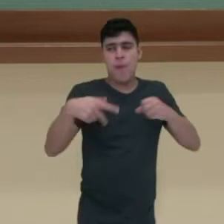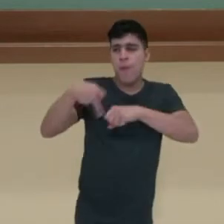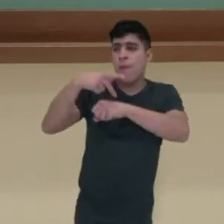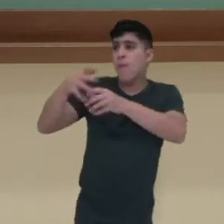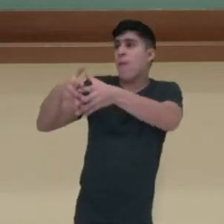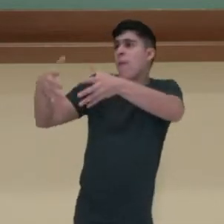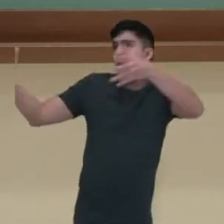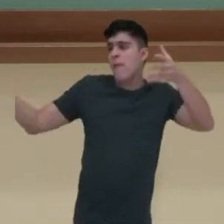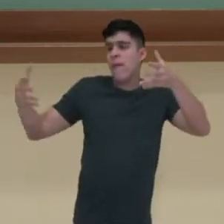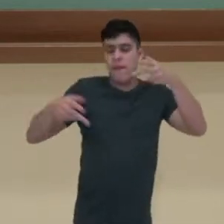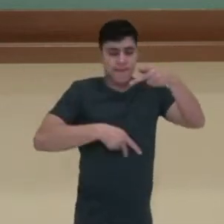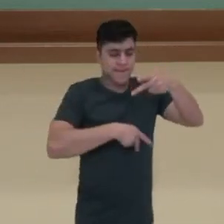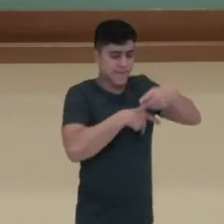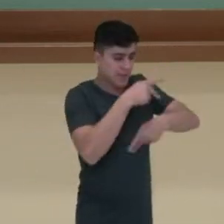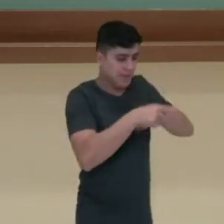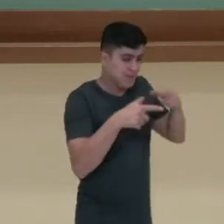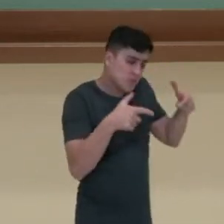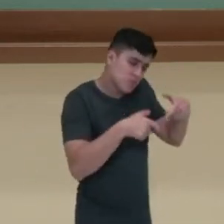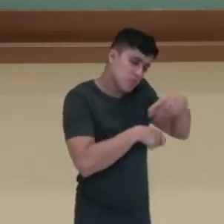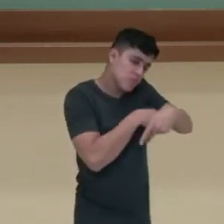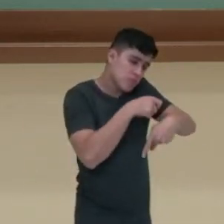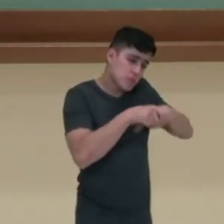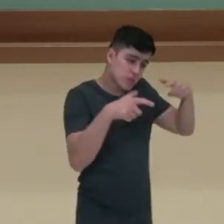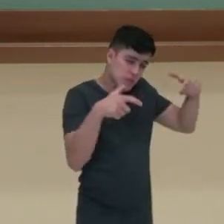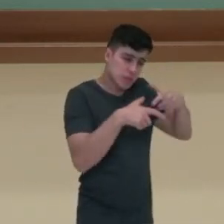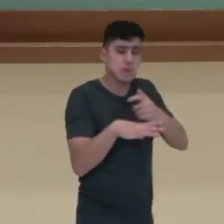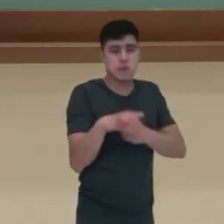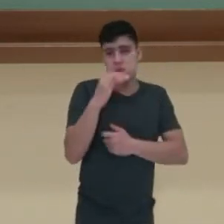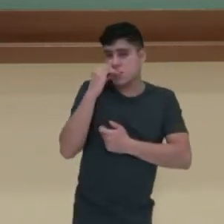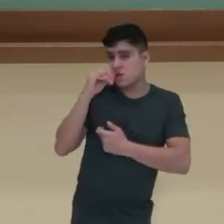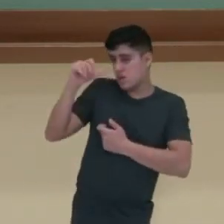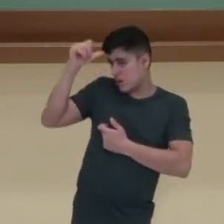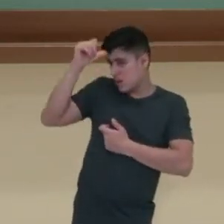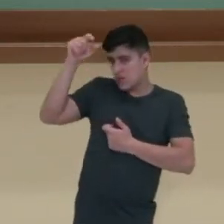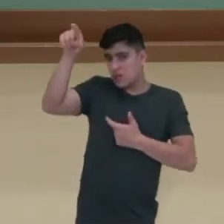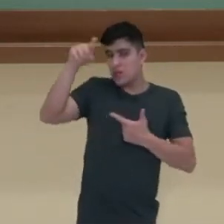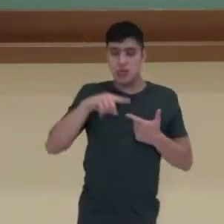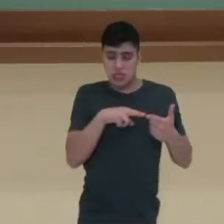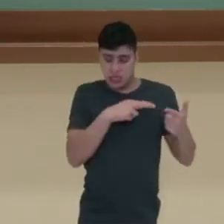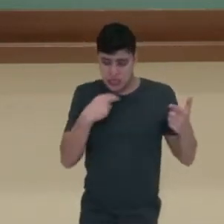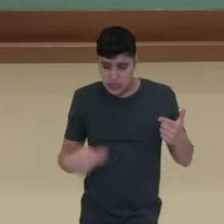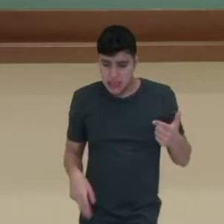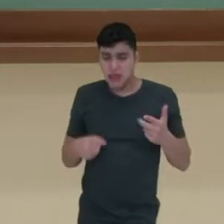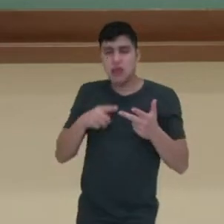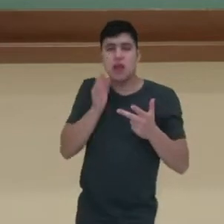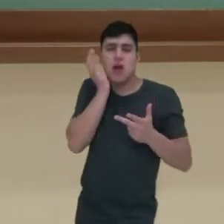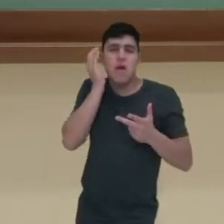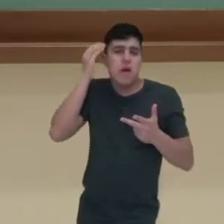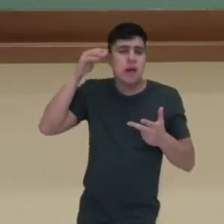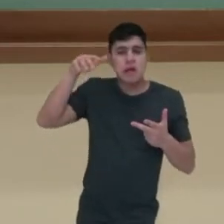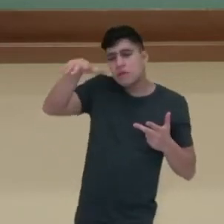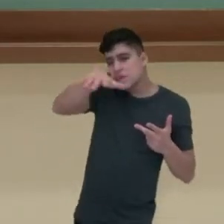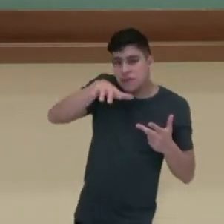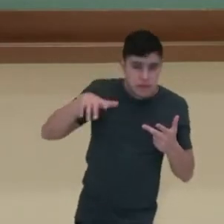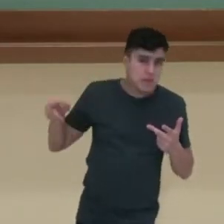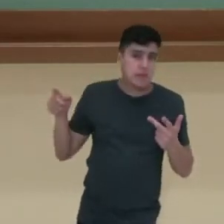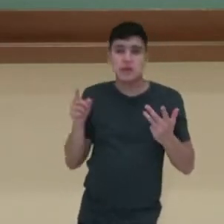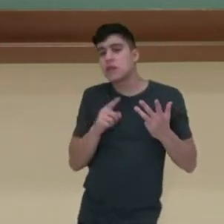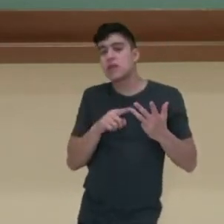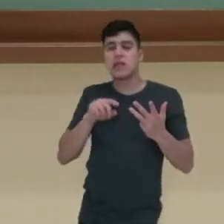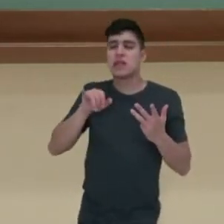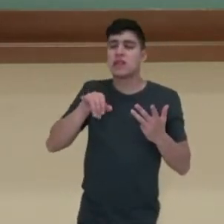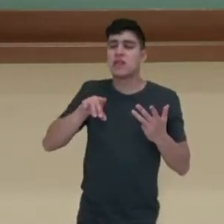pegar um pedaço do planeta entre a Índia, a China e as Coreias ali e a